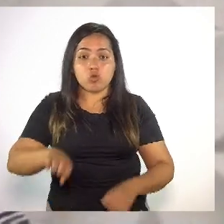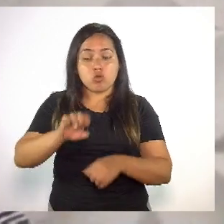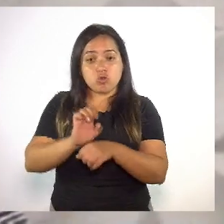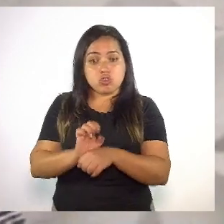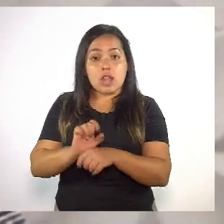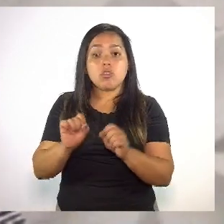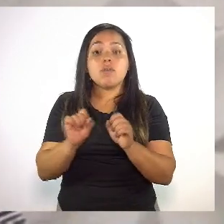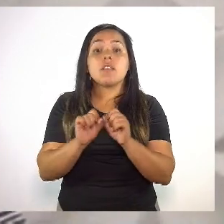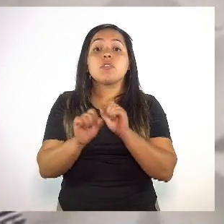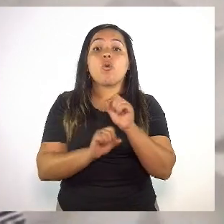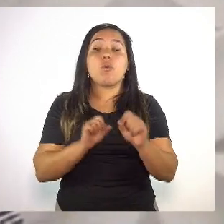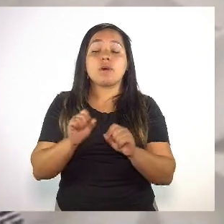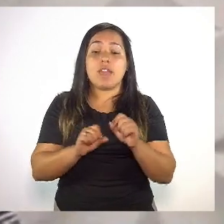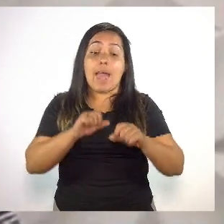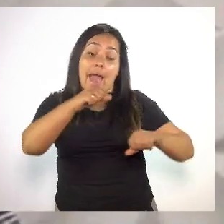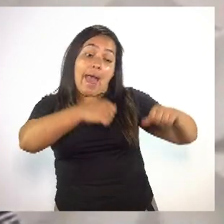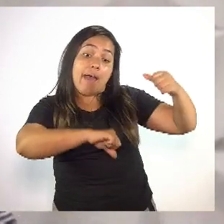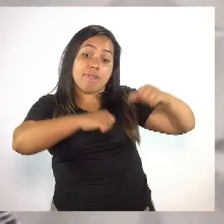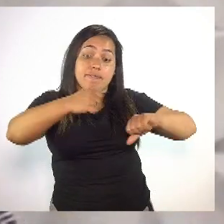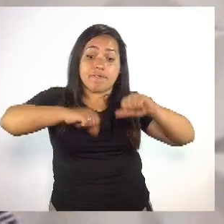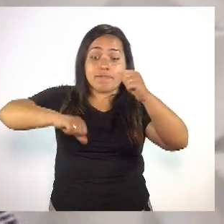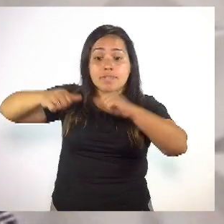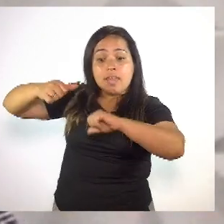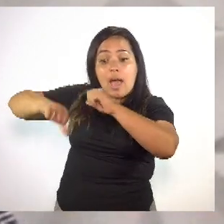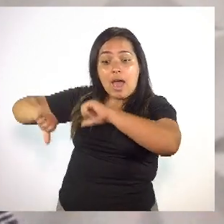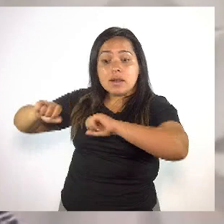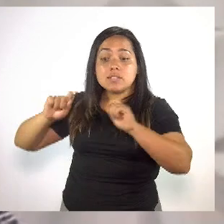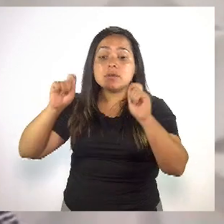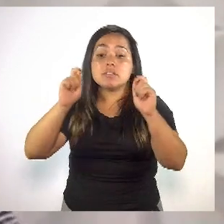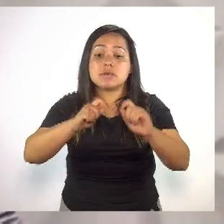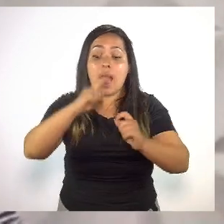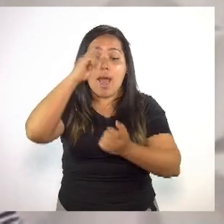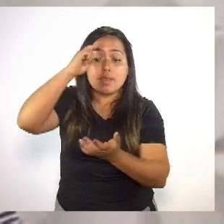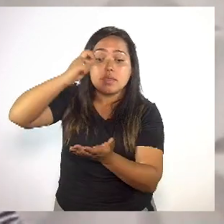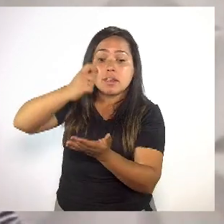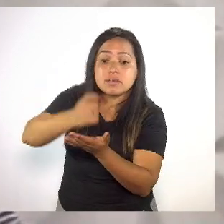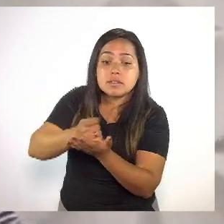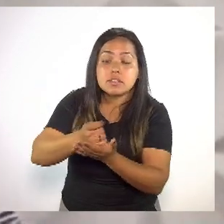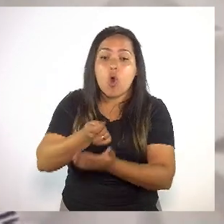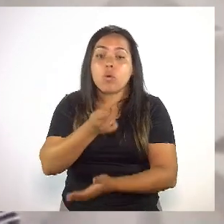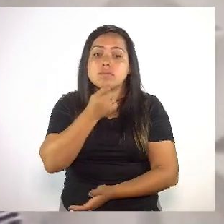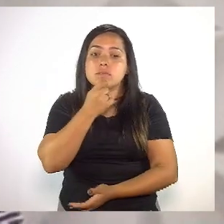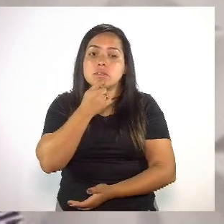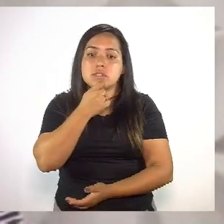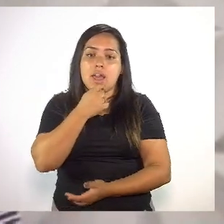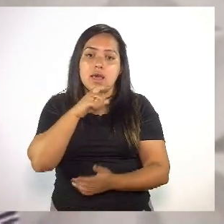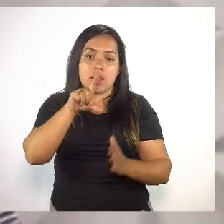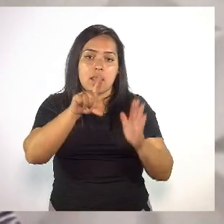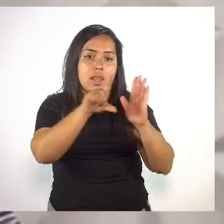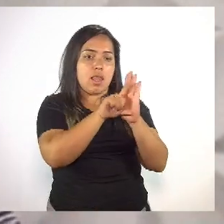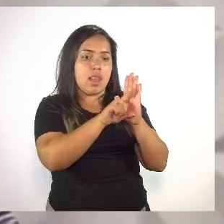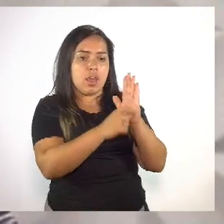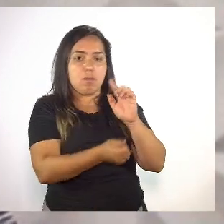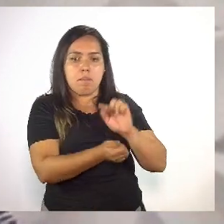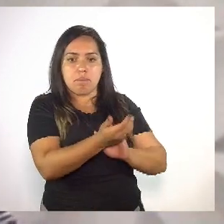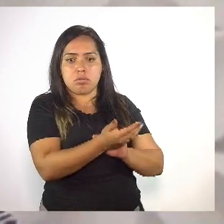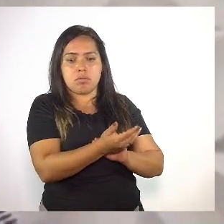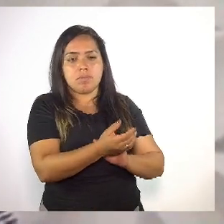a fazer a análise e a tomar as decisões sem contrariar o que determina a